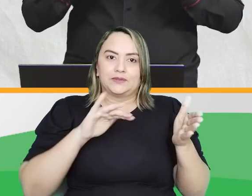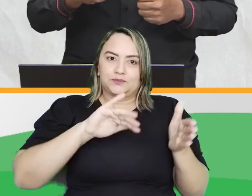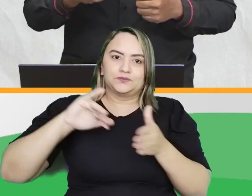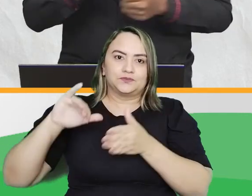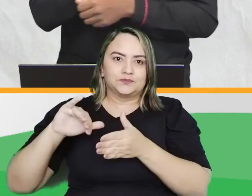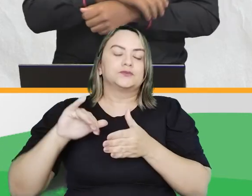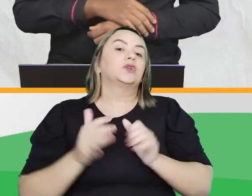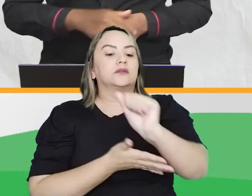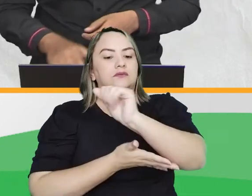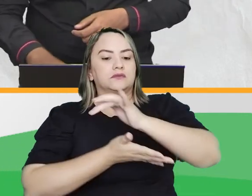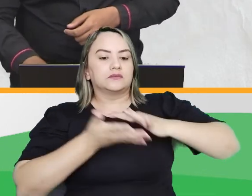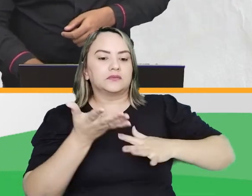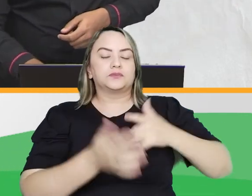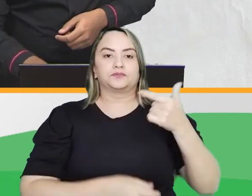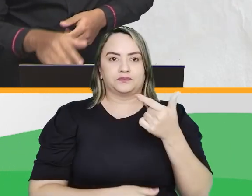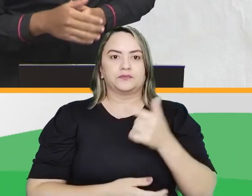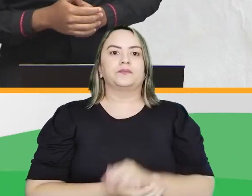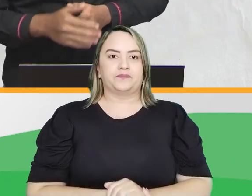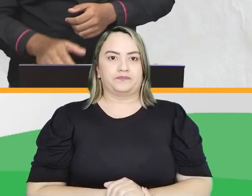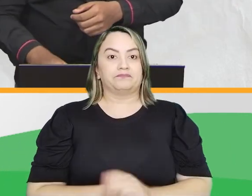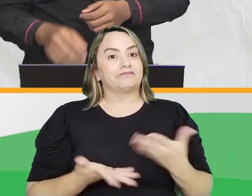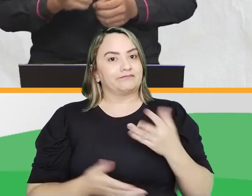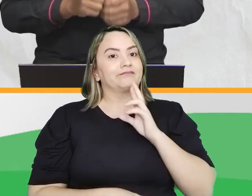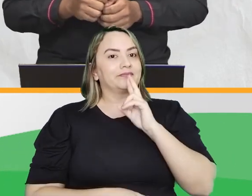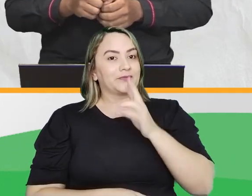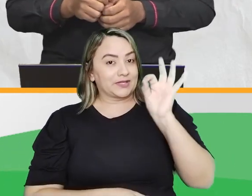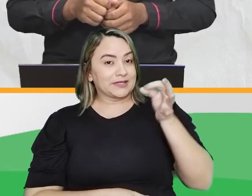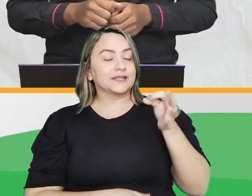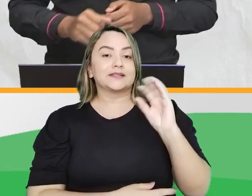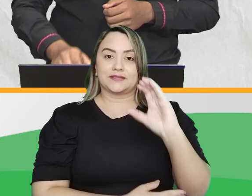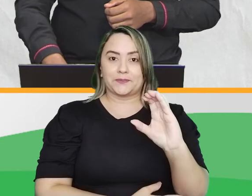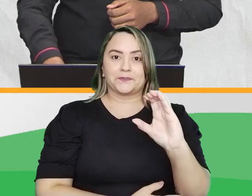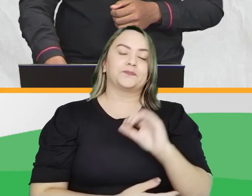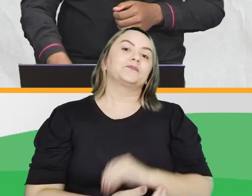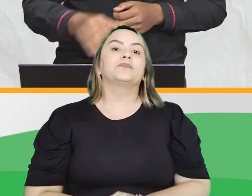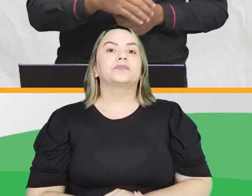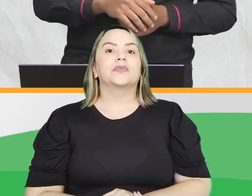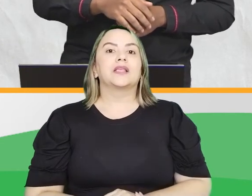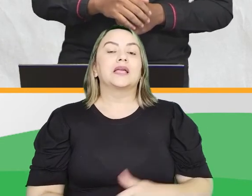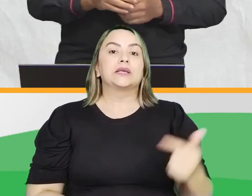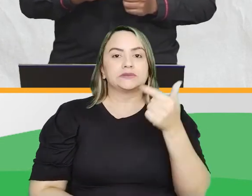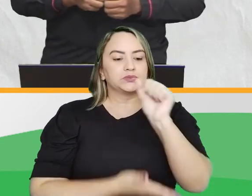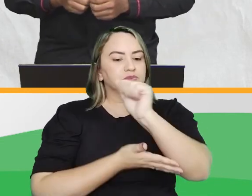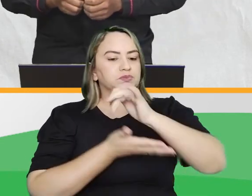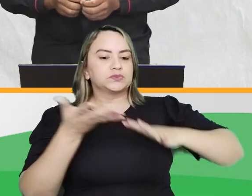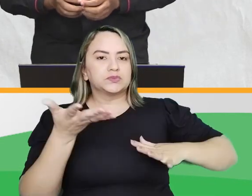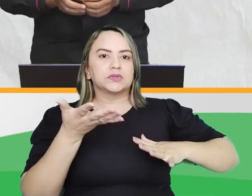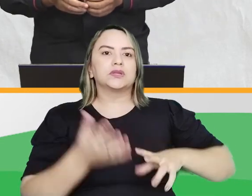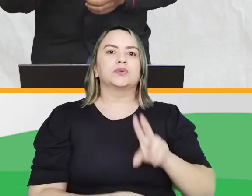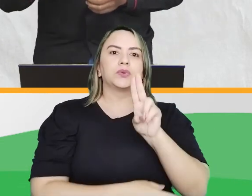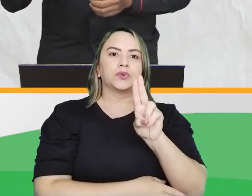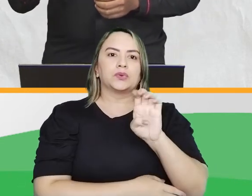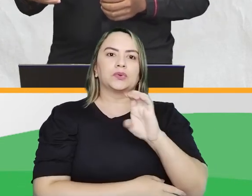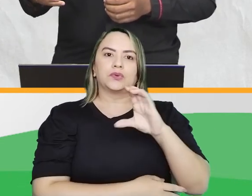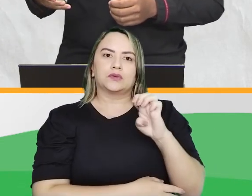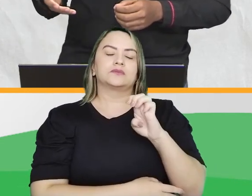bem? Beleza? Então vamos lá, para o próximo exercício. Então, alternativa correta, alternativa C. O nosso segundo exercício, ele é